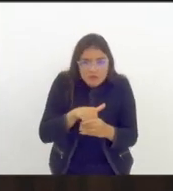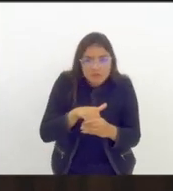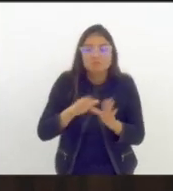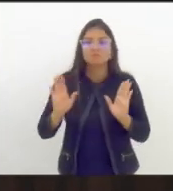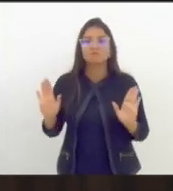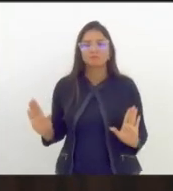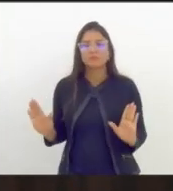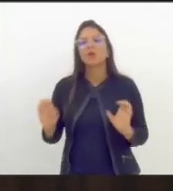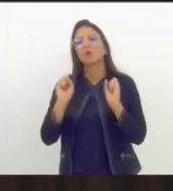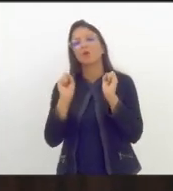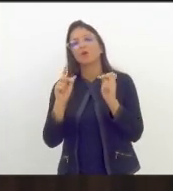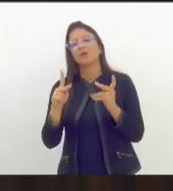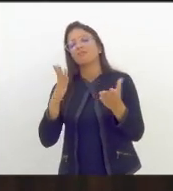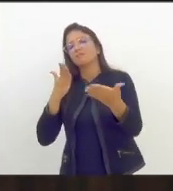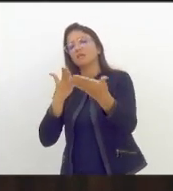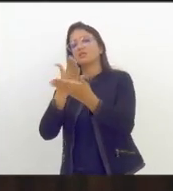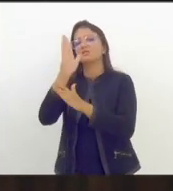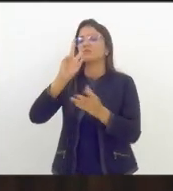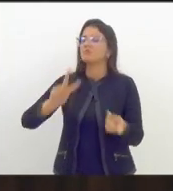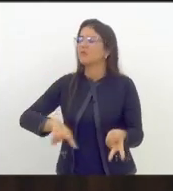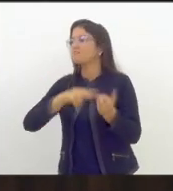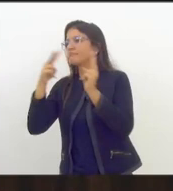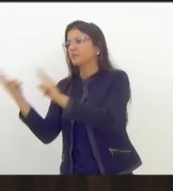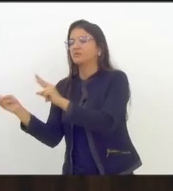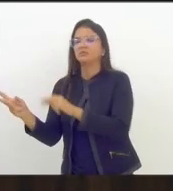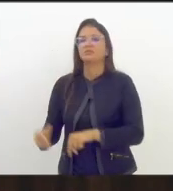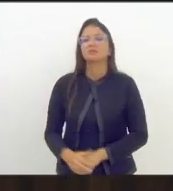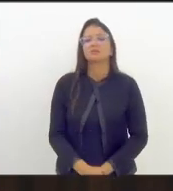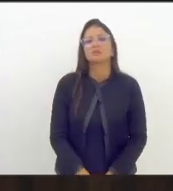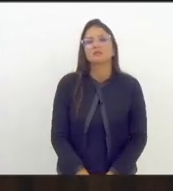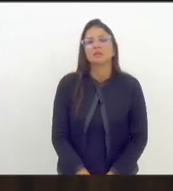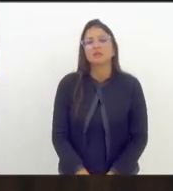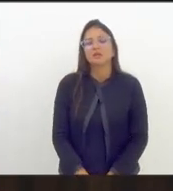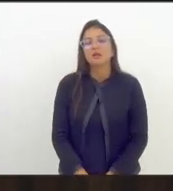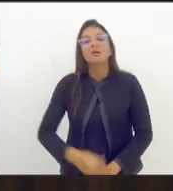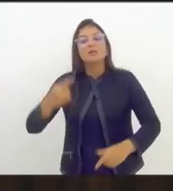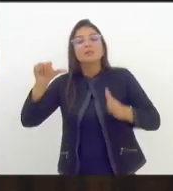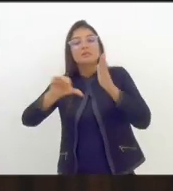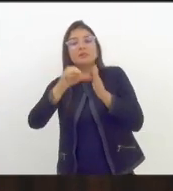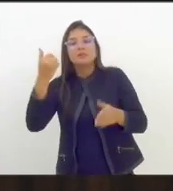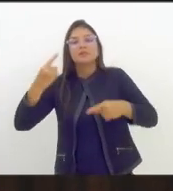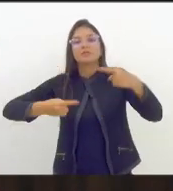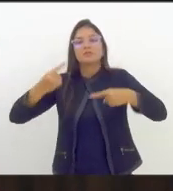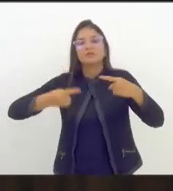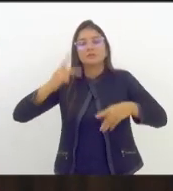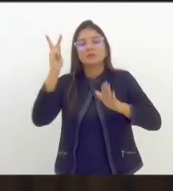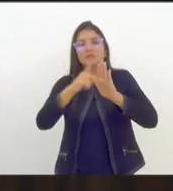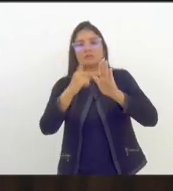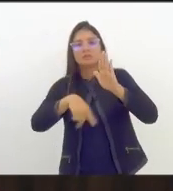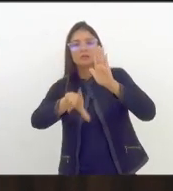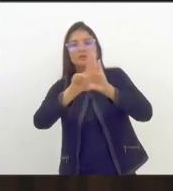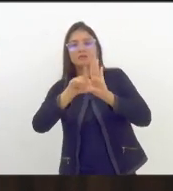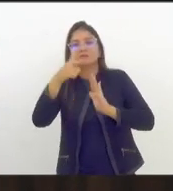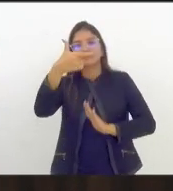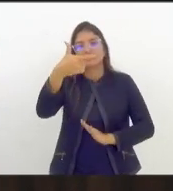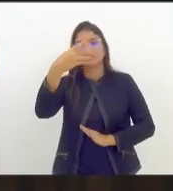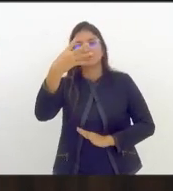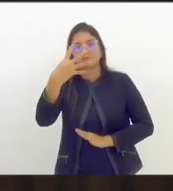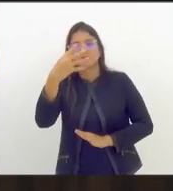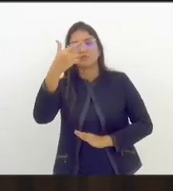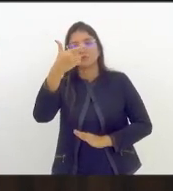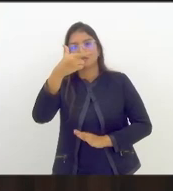estão. Aprovado, vai a autógrafo. Em primeira discussão, projeto de lei 2490 de